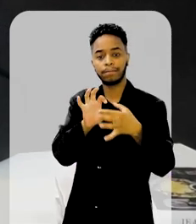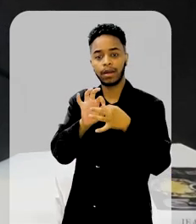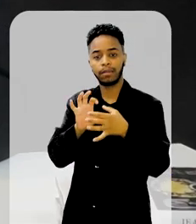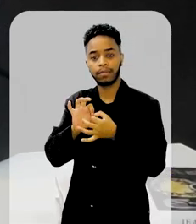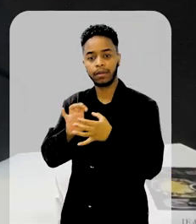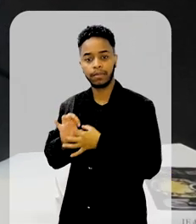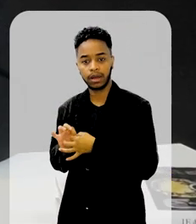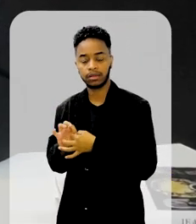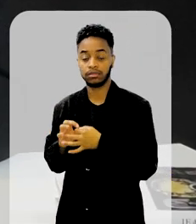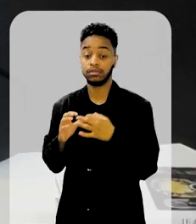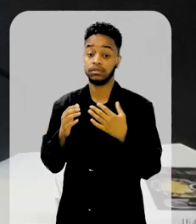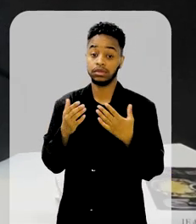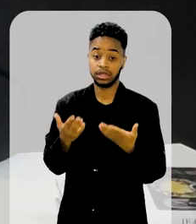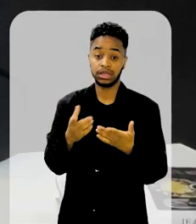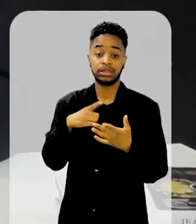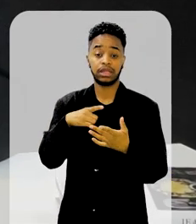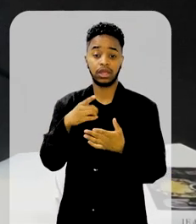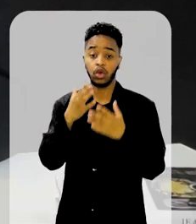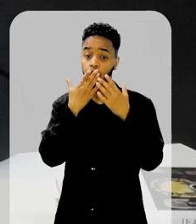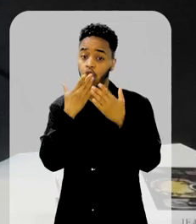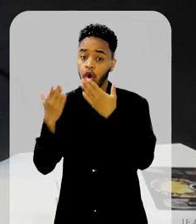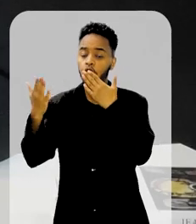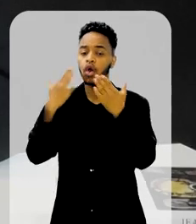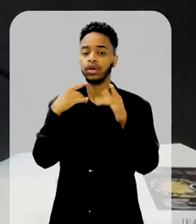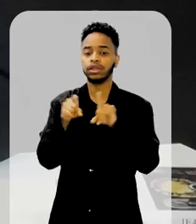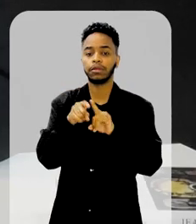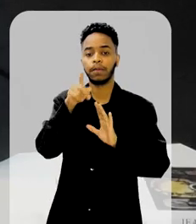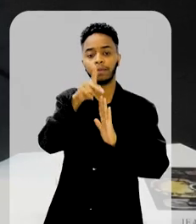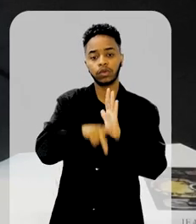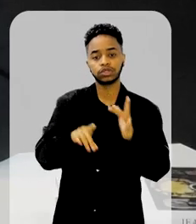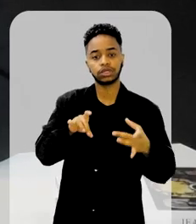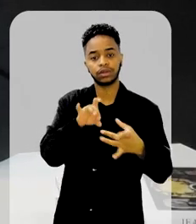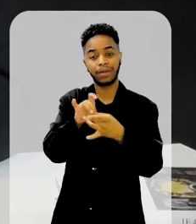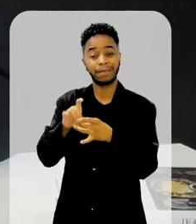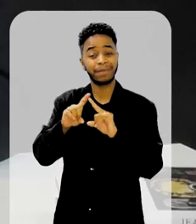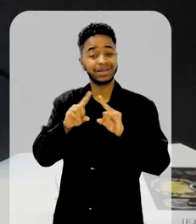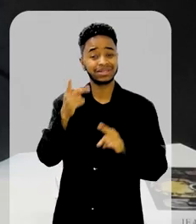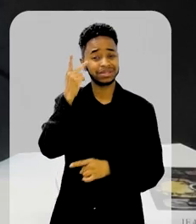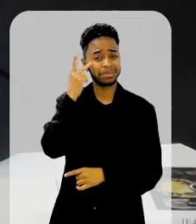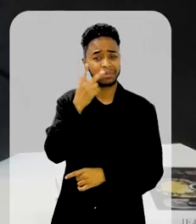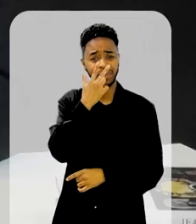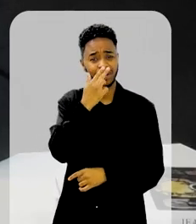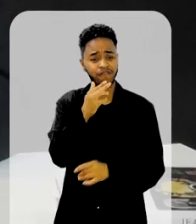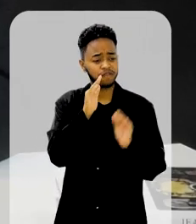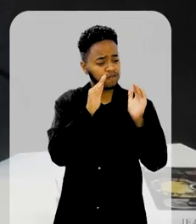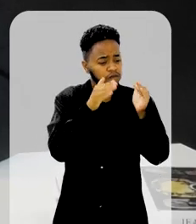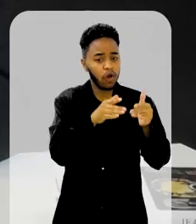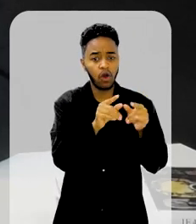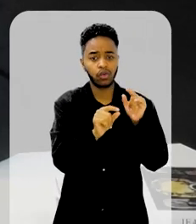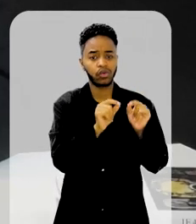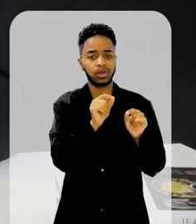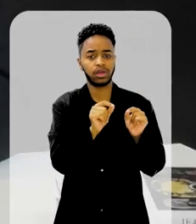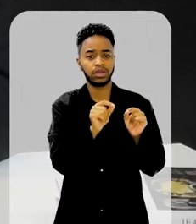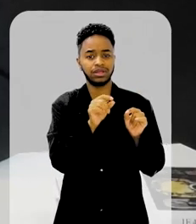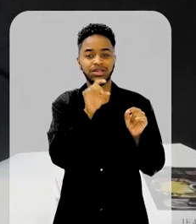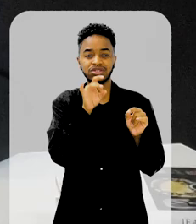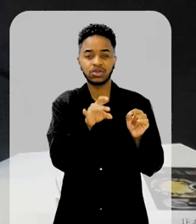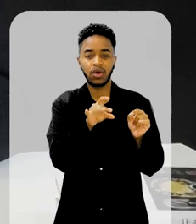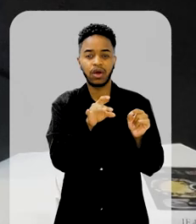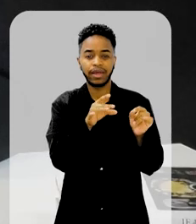essa não só a parte cromática mas também estética de todo esse projeto e no entanto em São Paulo eu vejo que eles ficam